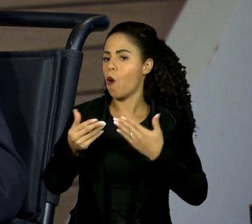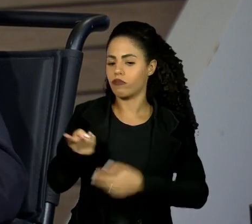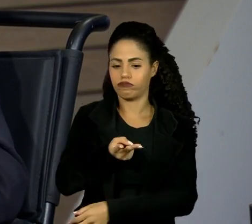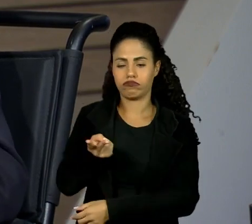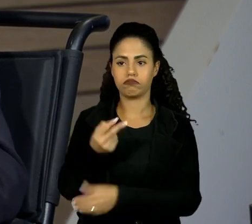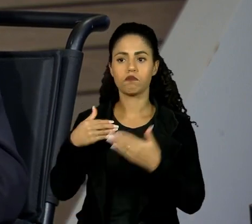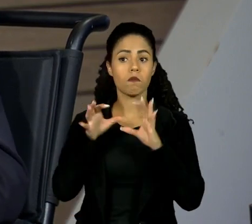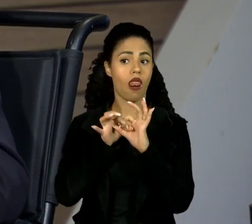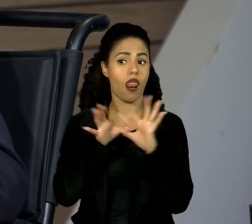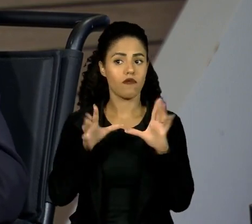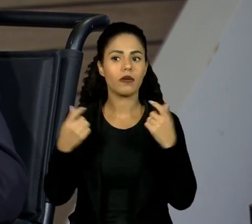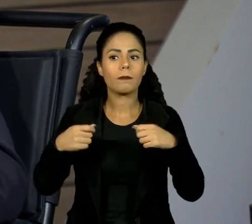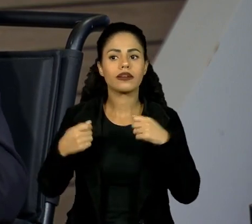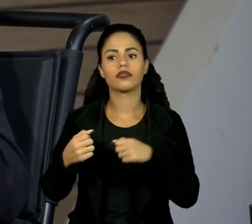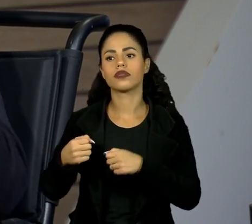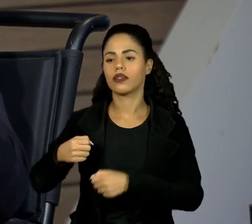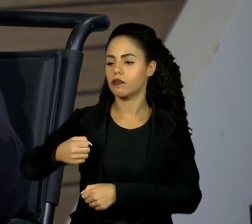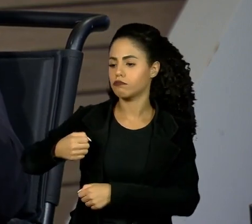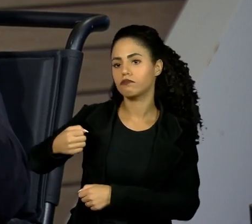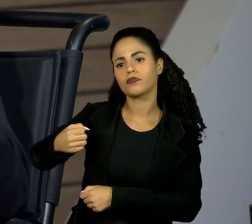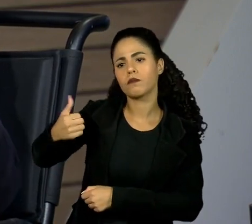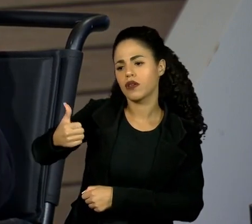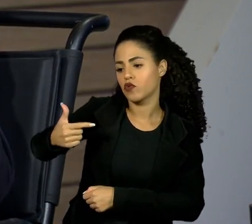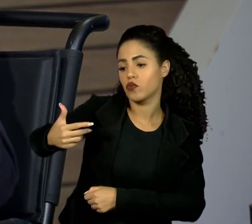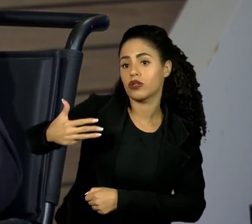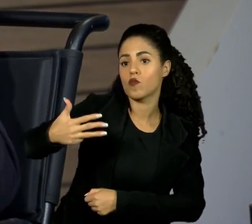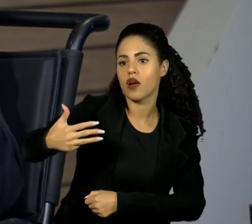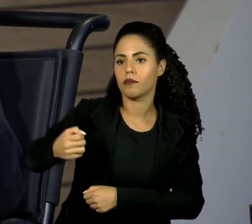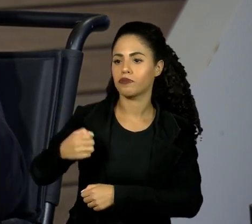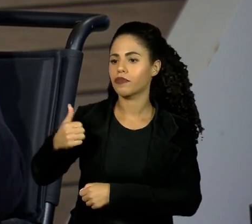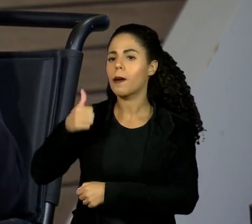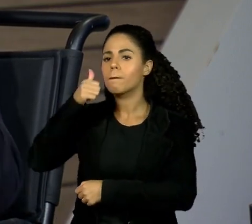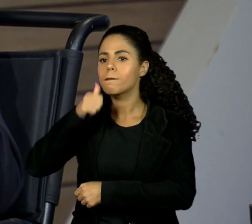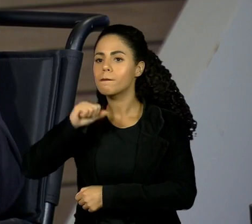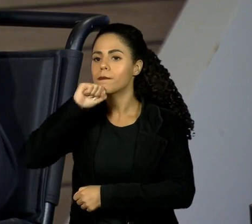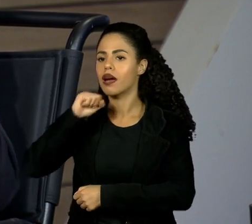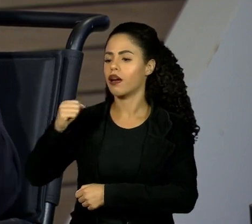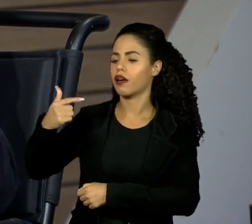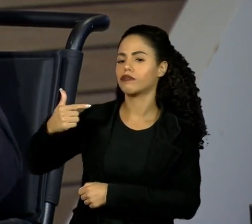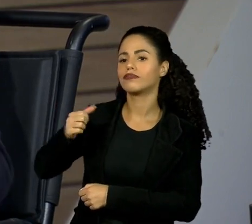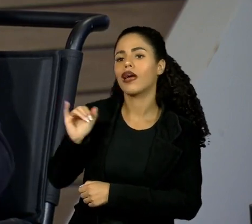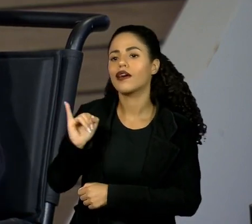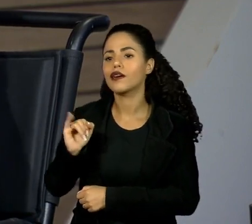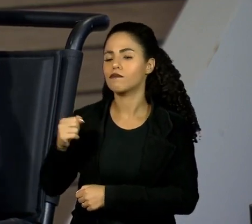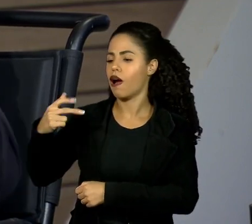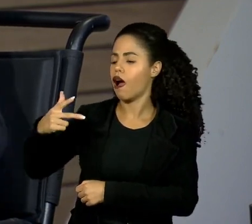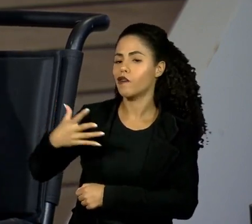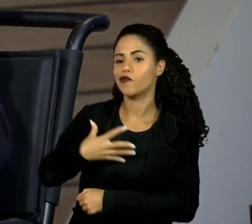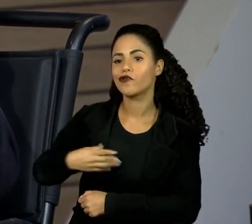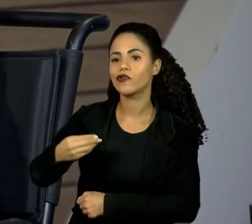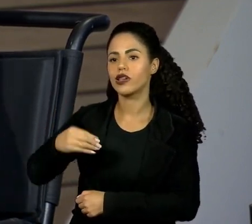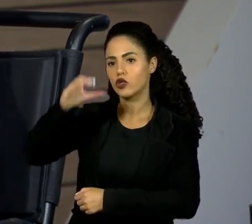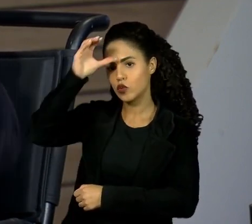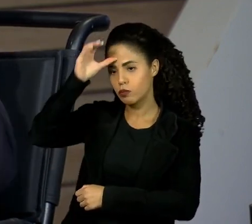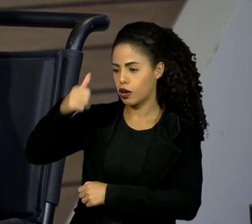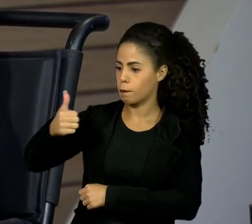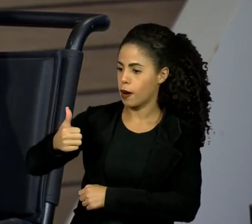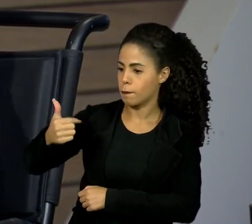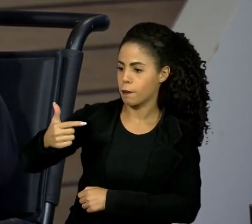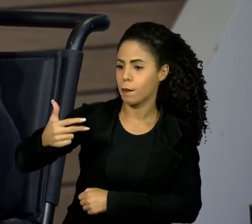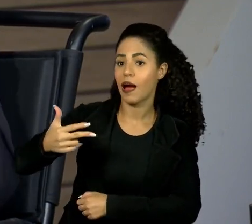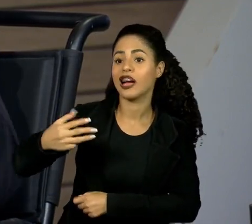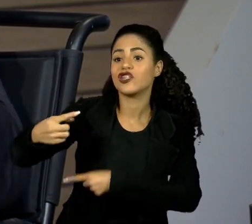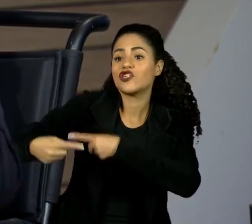né, até 4º grau, ou seja, mãe, irmã, prima, tia, filha, sobrinha, né? Essa seria, né,